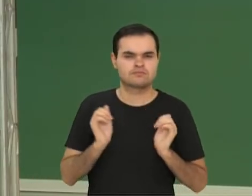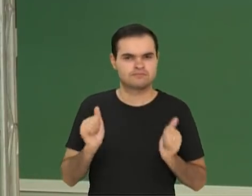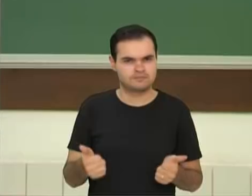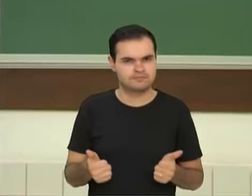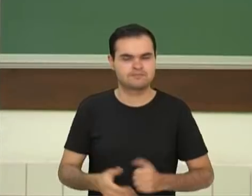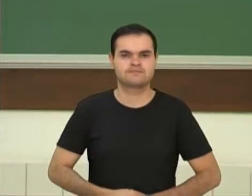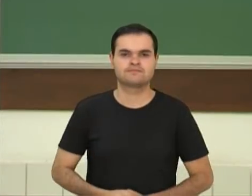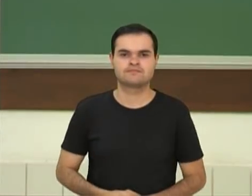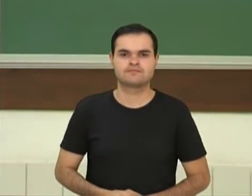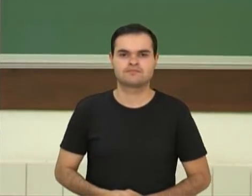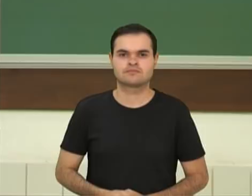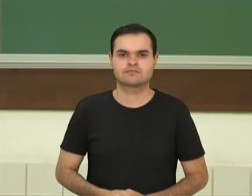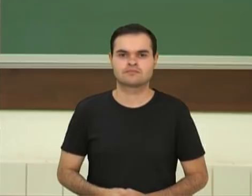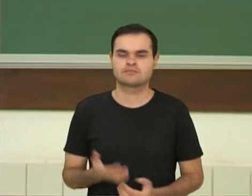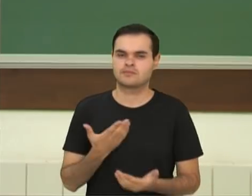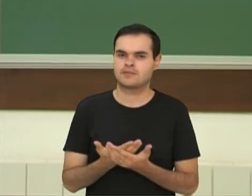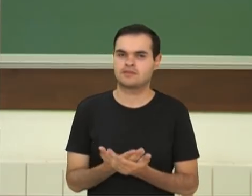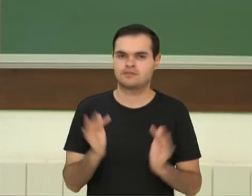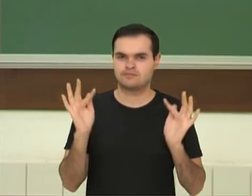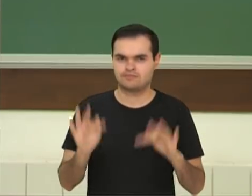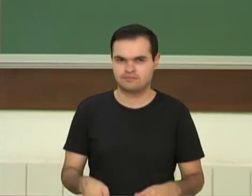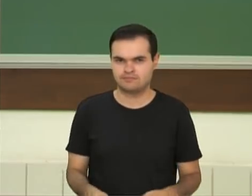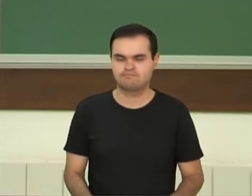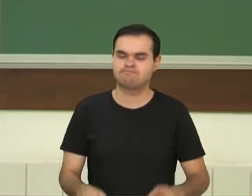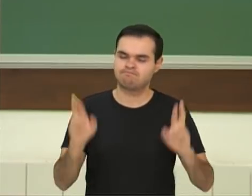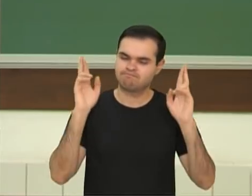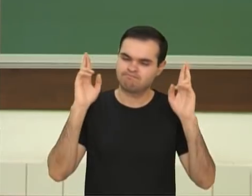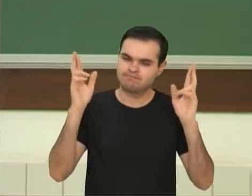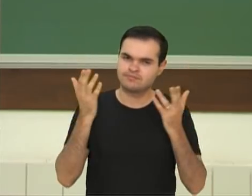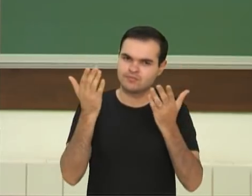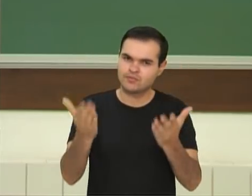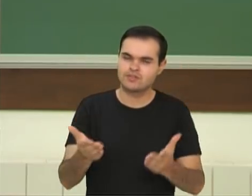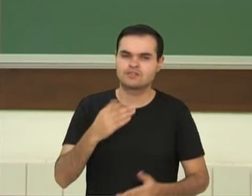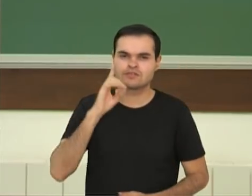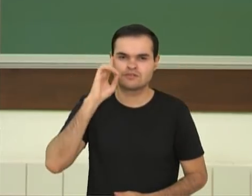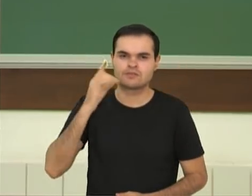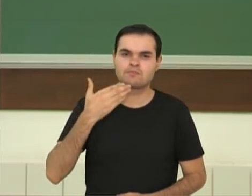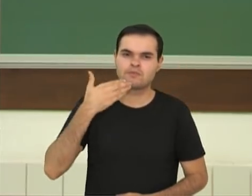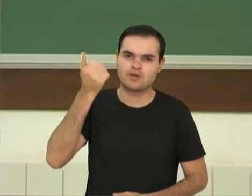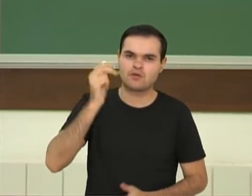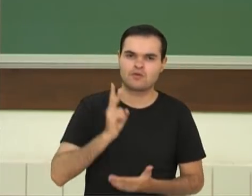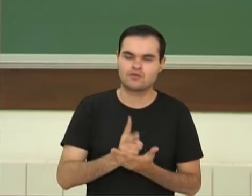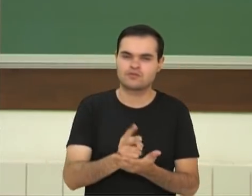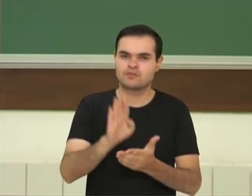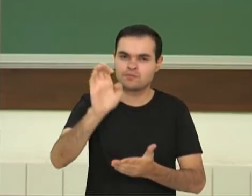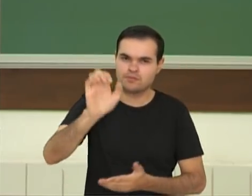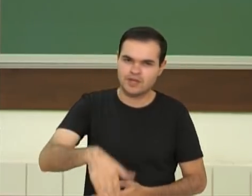certo? Chegamos ao fim da nossa aula. Desejo a você dias melhores,